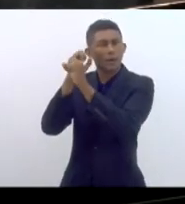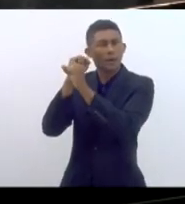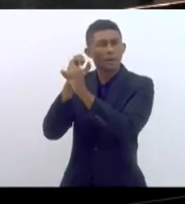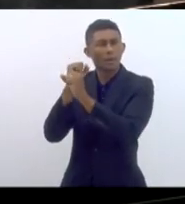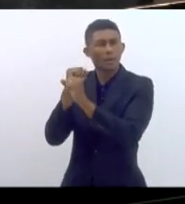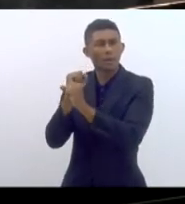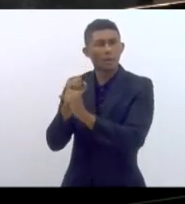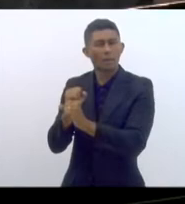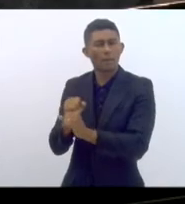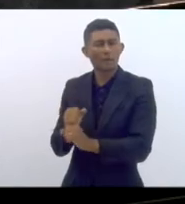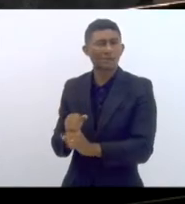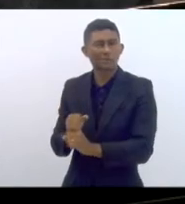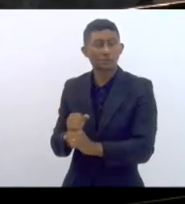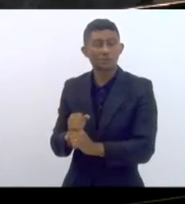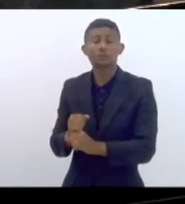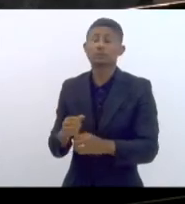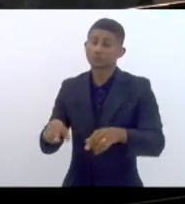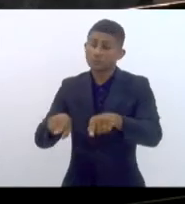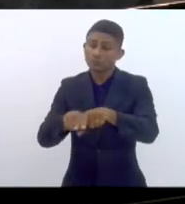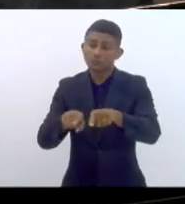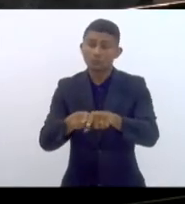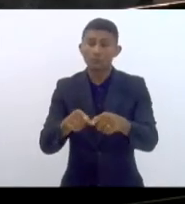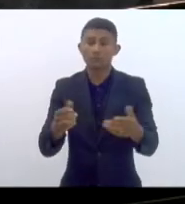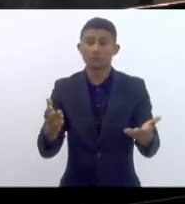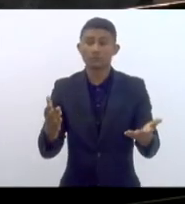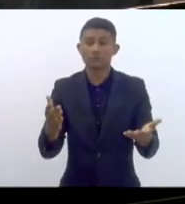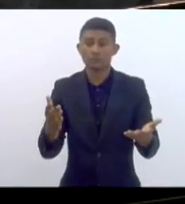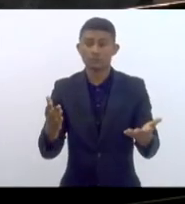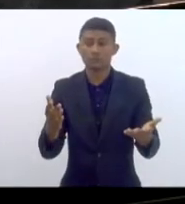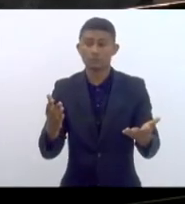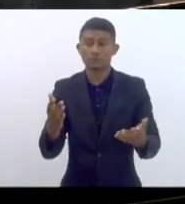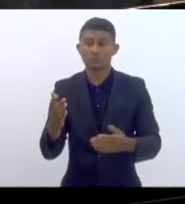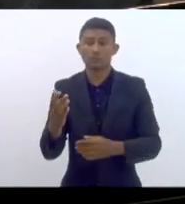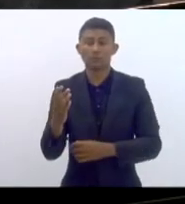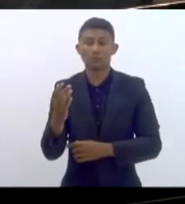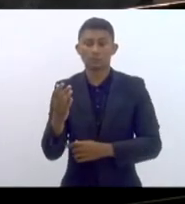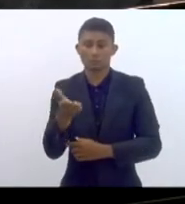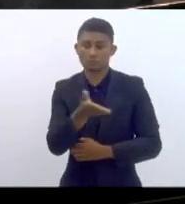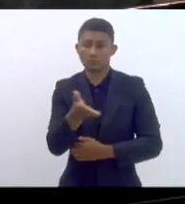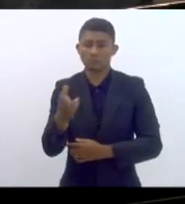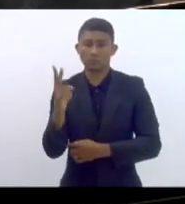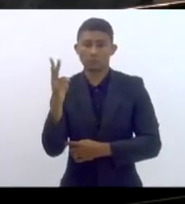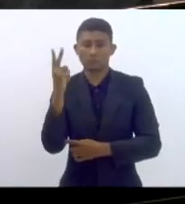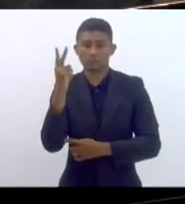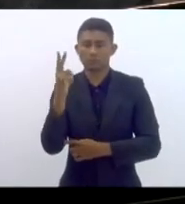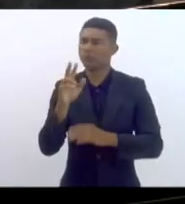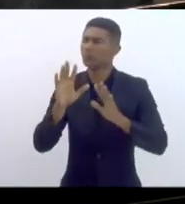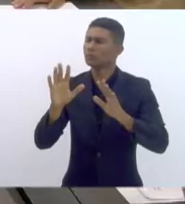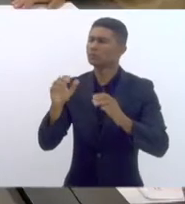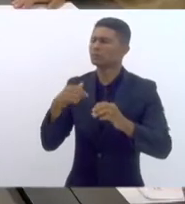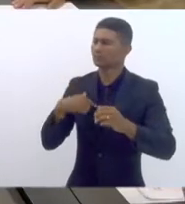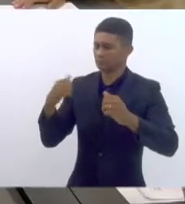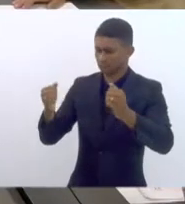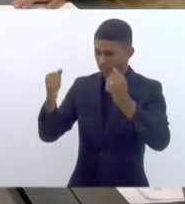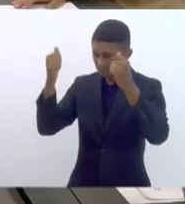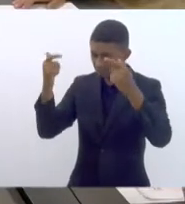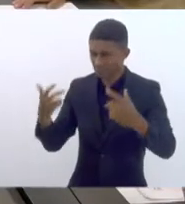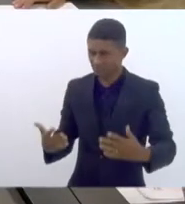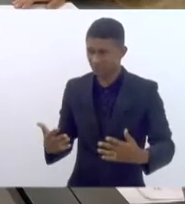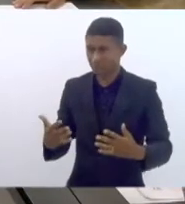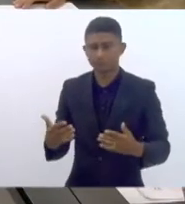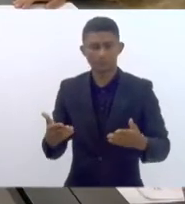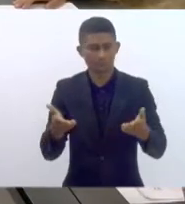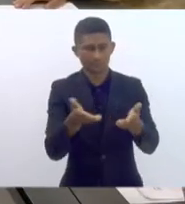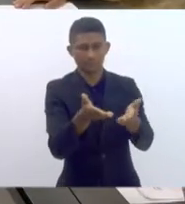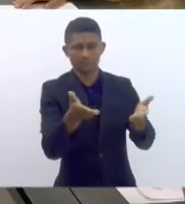a confiabilidade desses valores é bem baixa. Tá? Ô Pedro, eu queria explicar aqui aos nossos